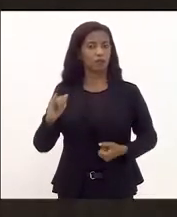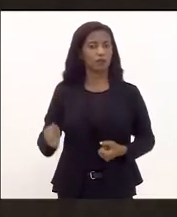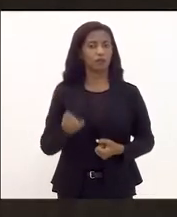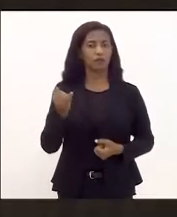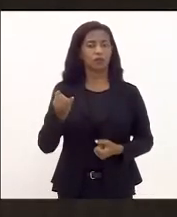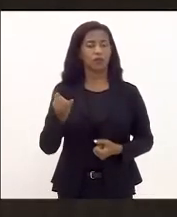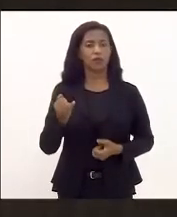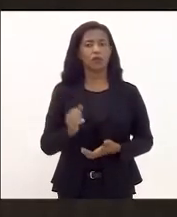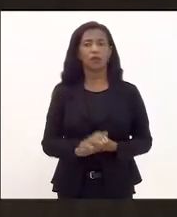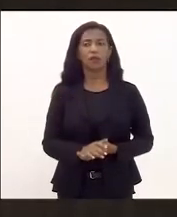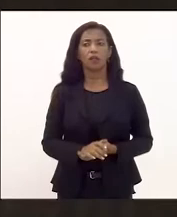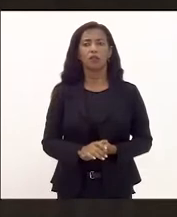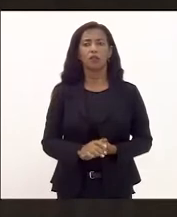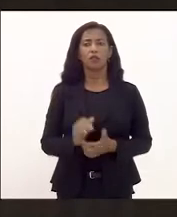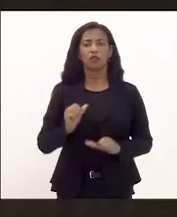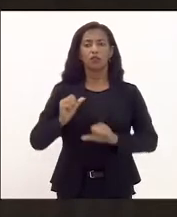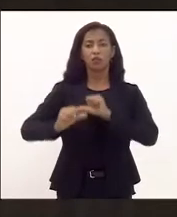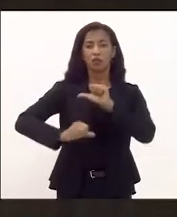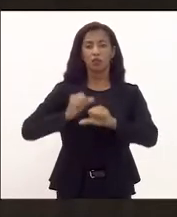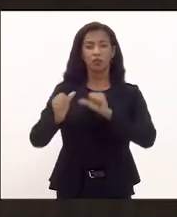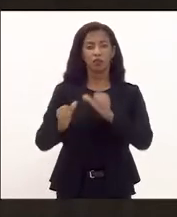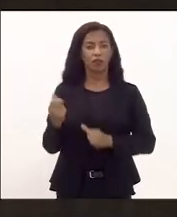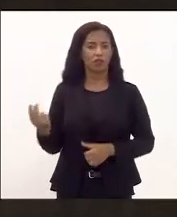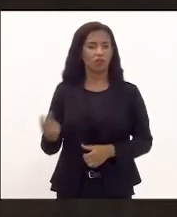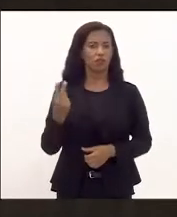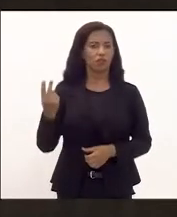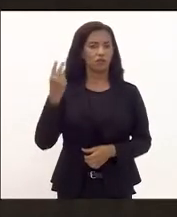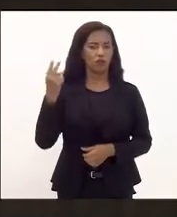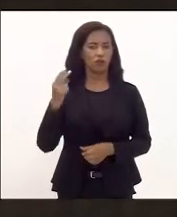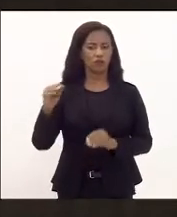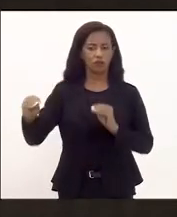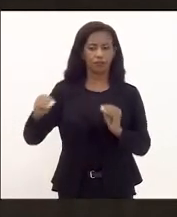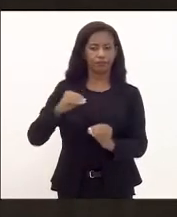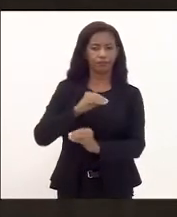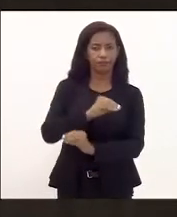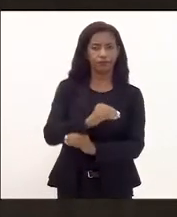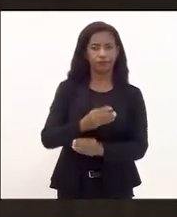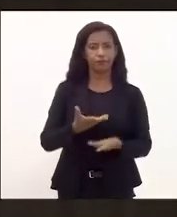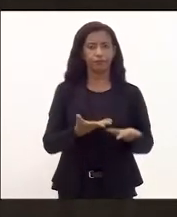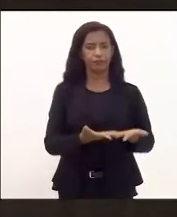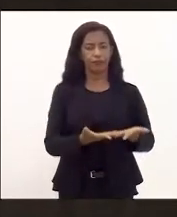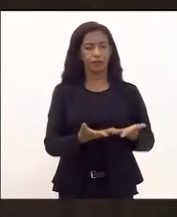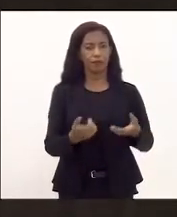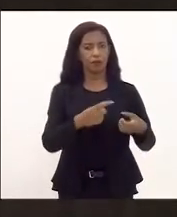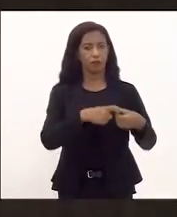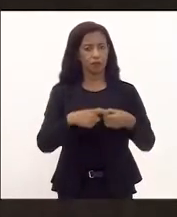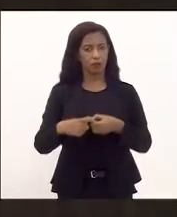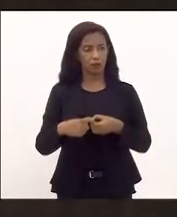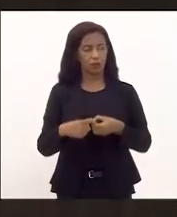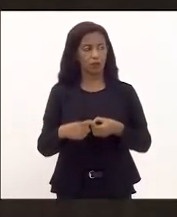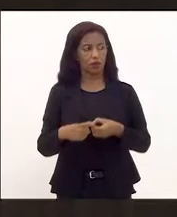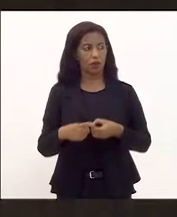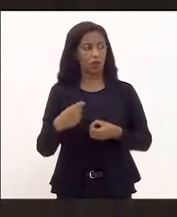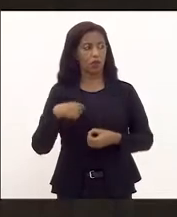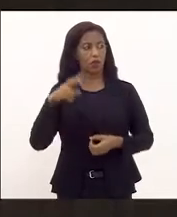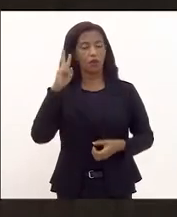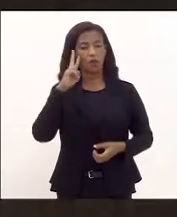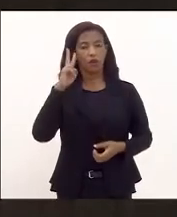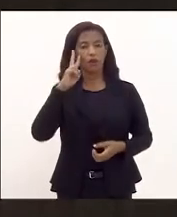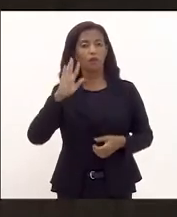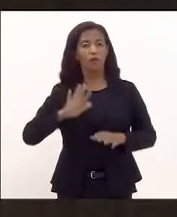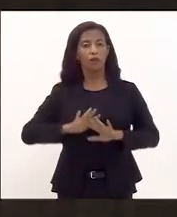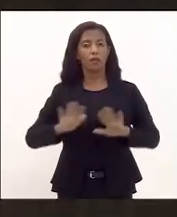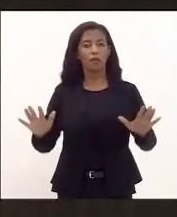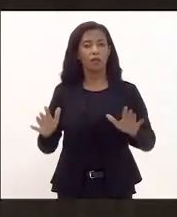possibilidade de cessão de transferência de recursos financeiros, né, para os entes consorciados, enfim, eu lembrei que não apenas